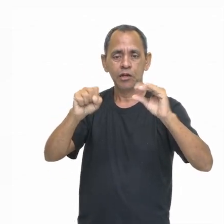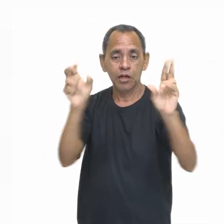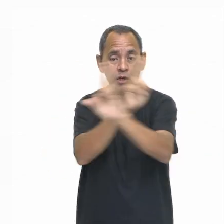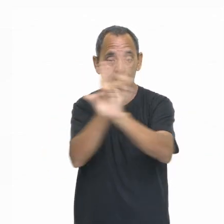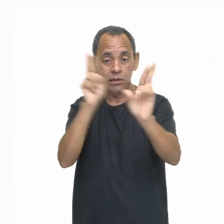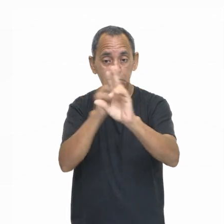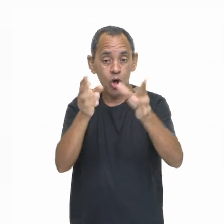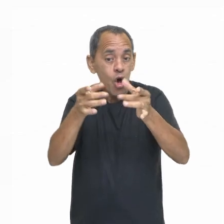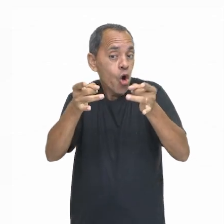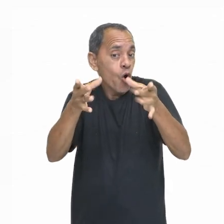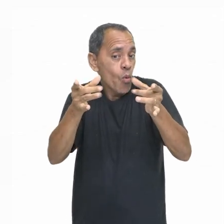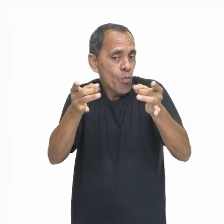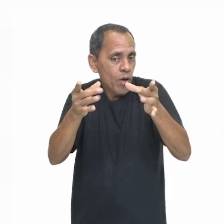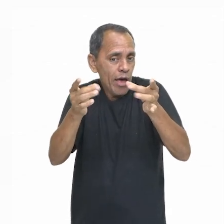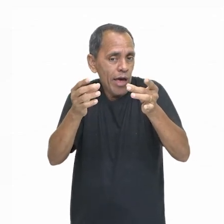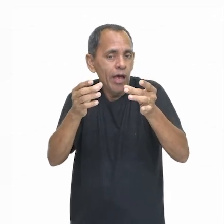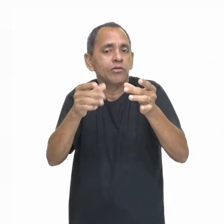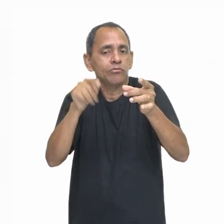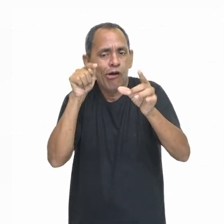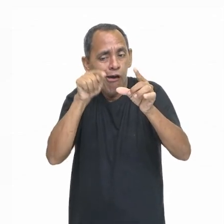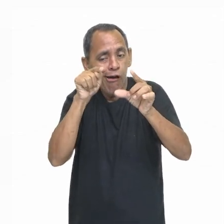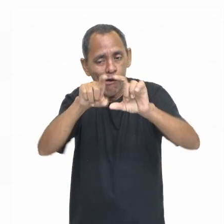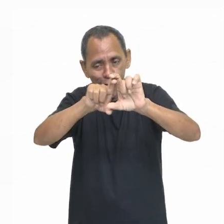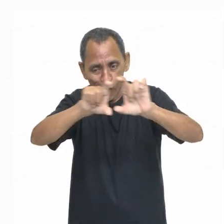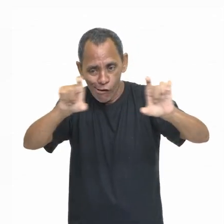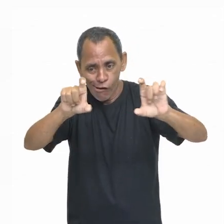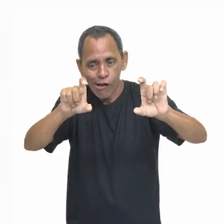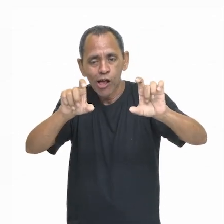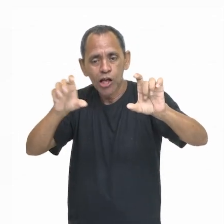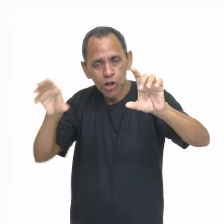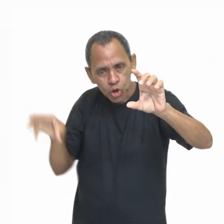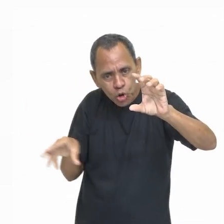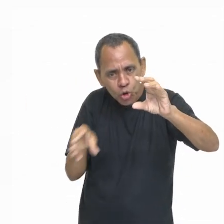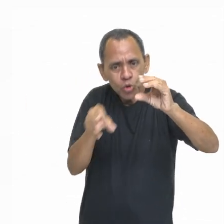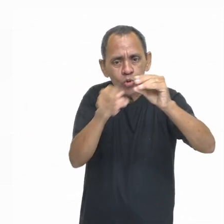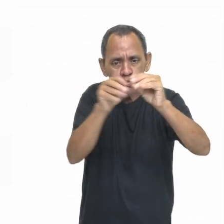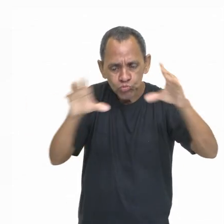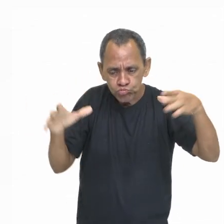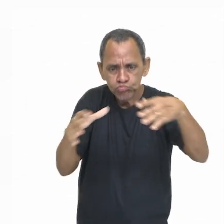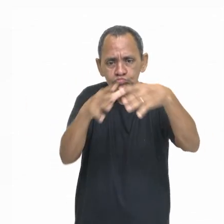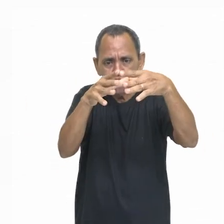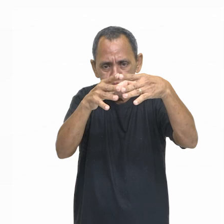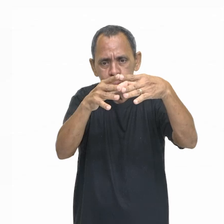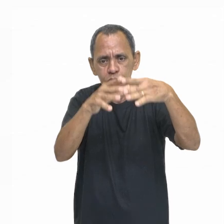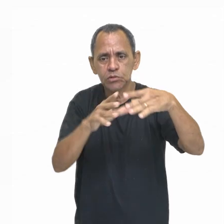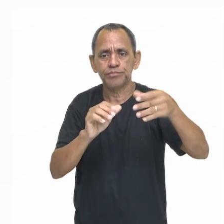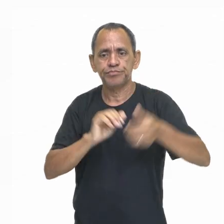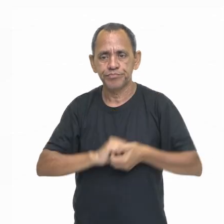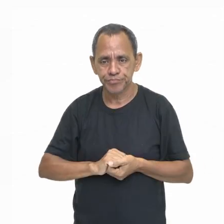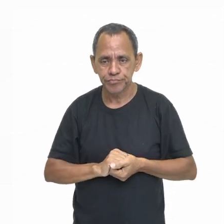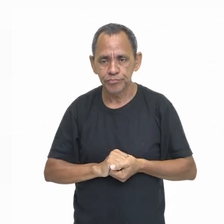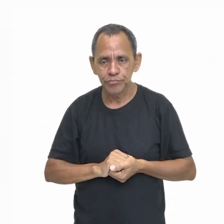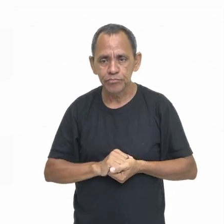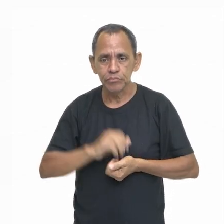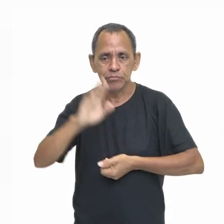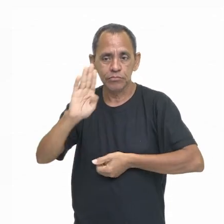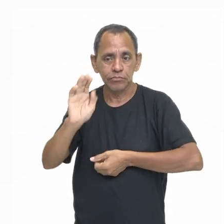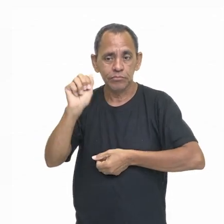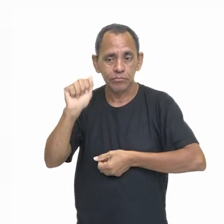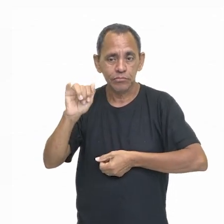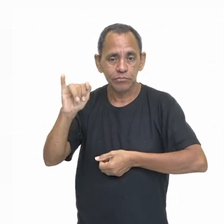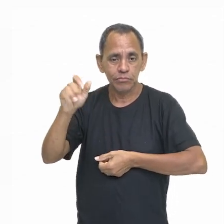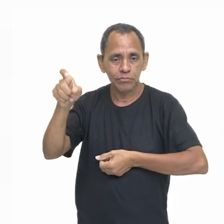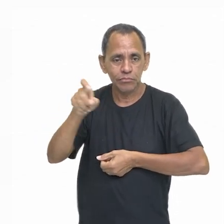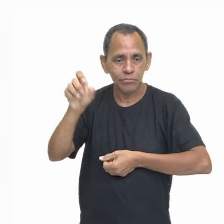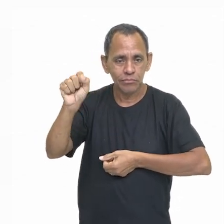comércio, que já é um grupo, né, dos vaixas, né, que é o grupo conectado